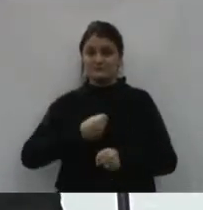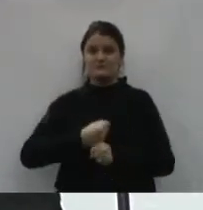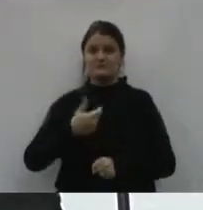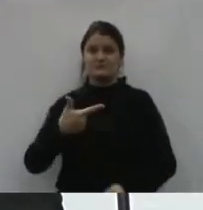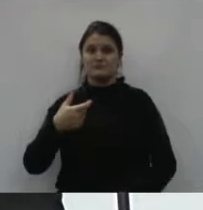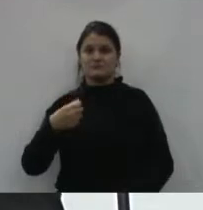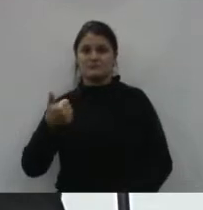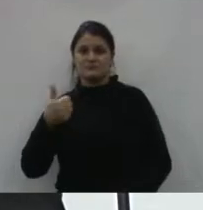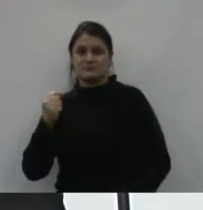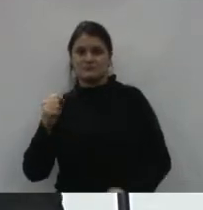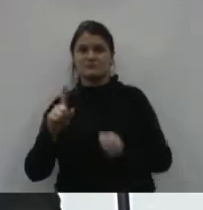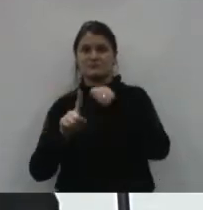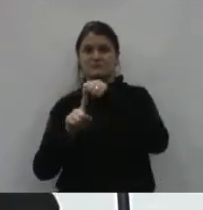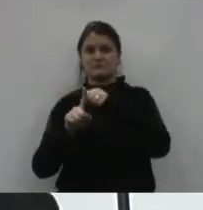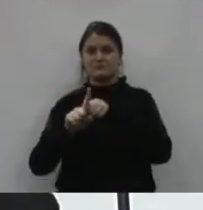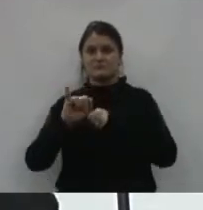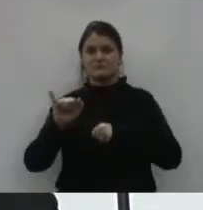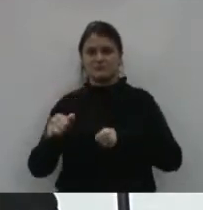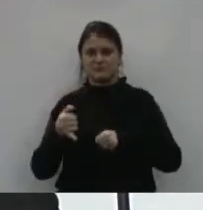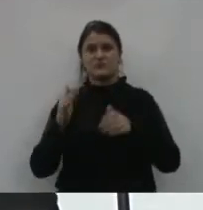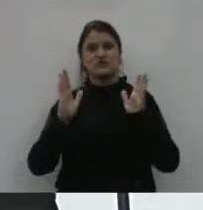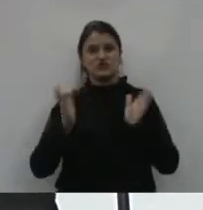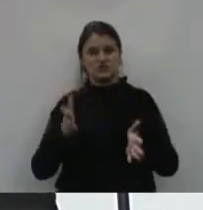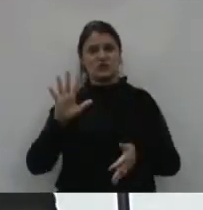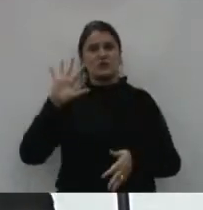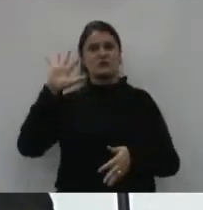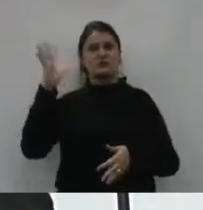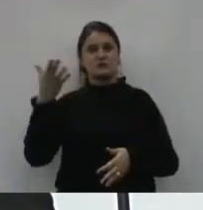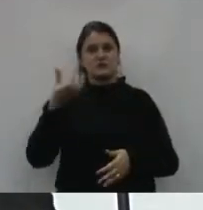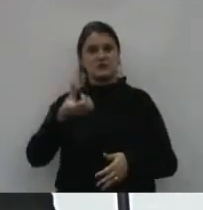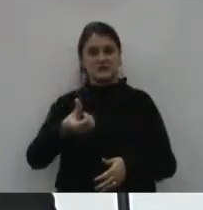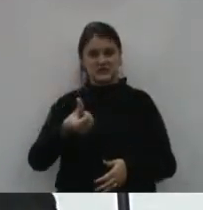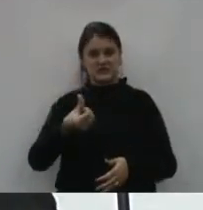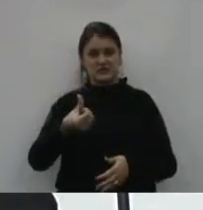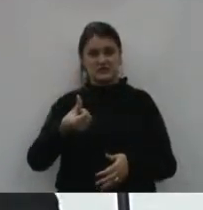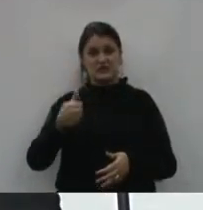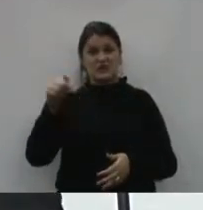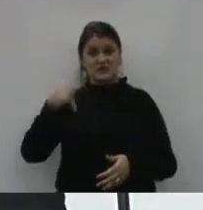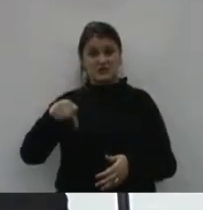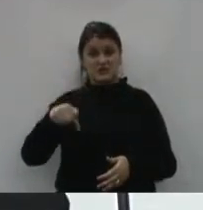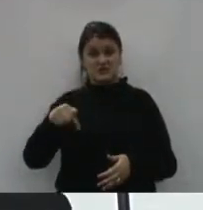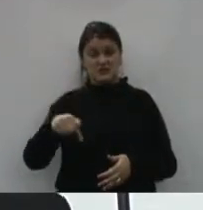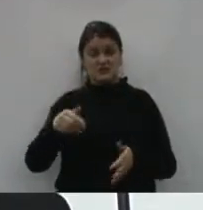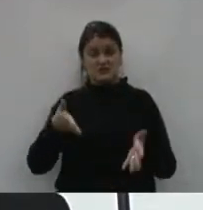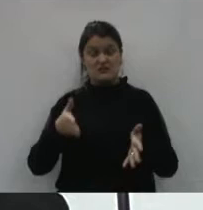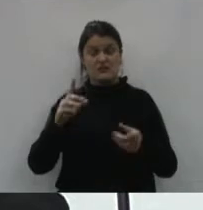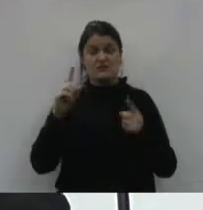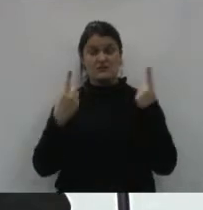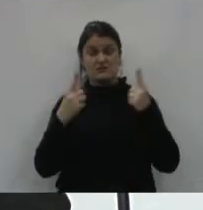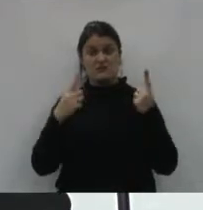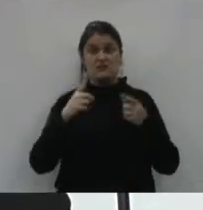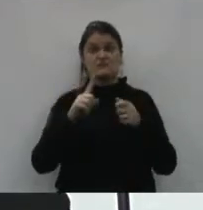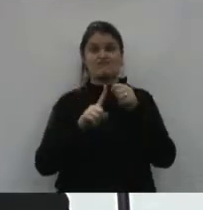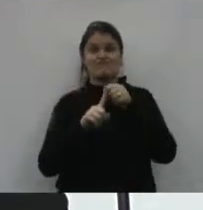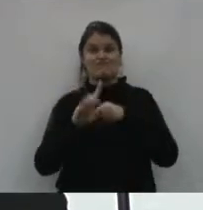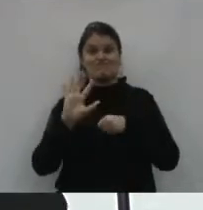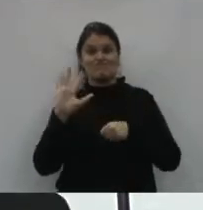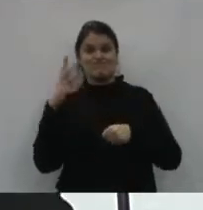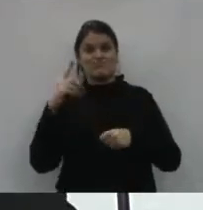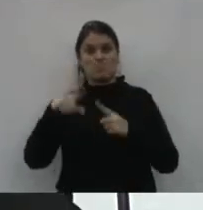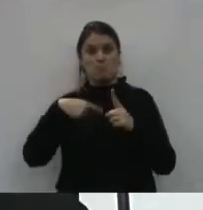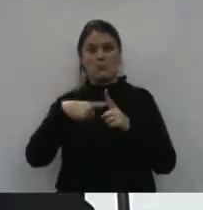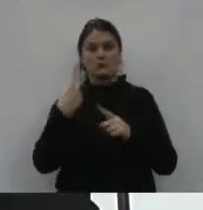2018 no mês de janeiro mas já tivemos seis casos e no mês de fevereiro nós tivemos um caso então